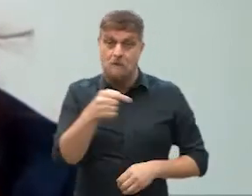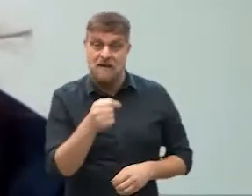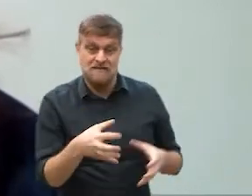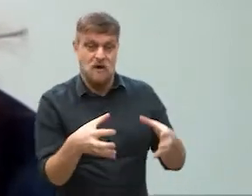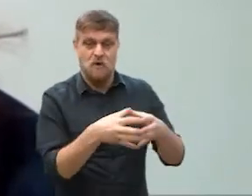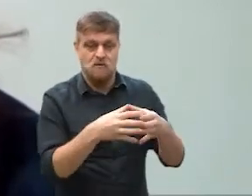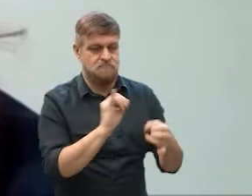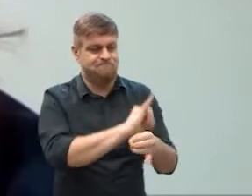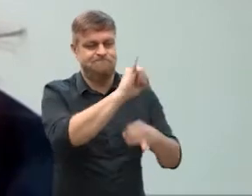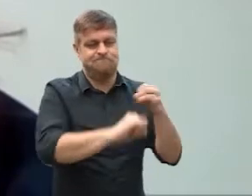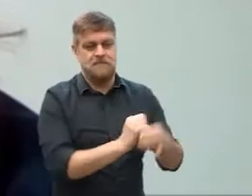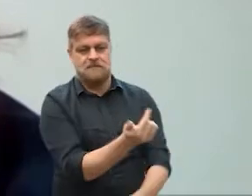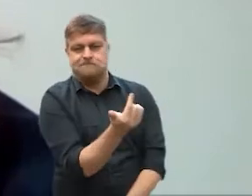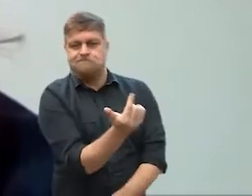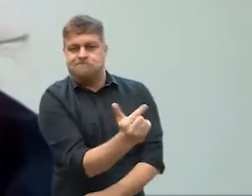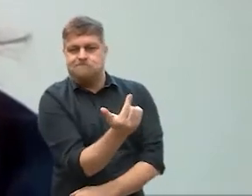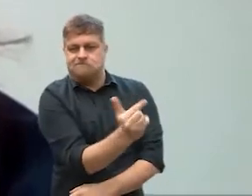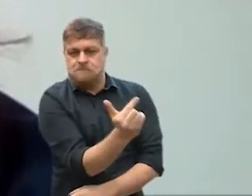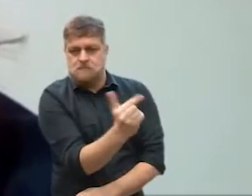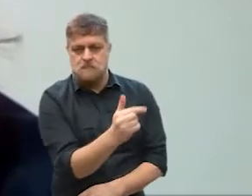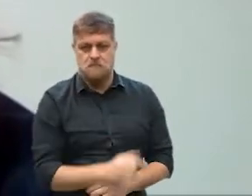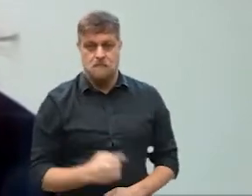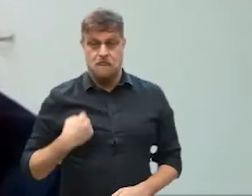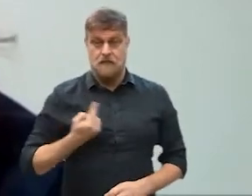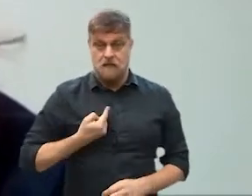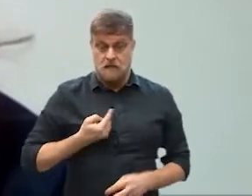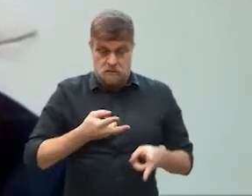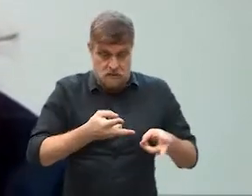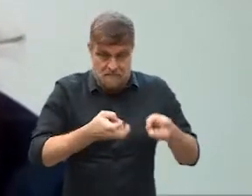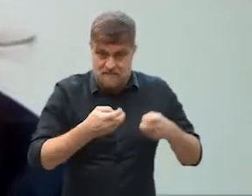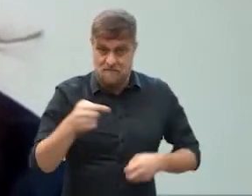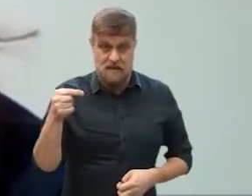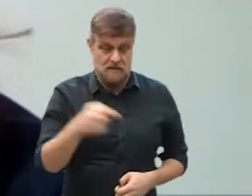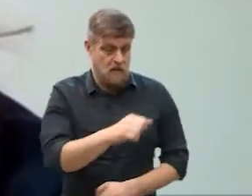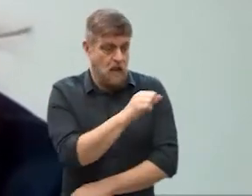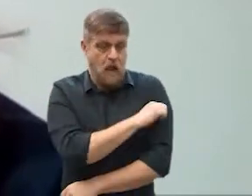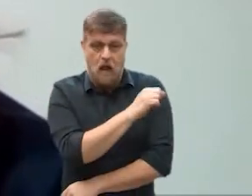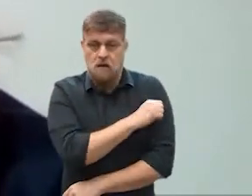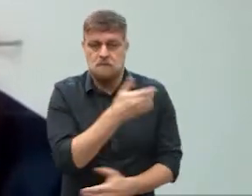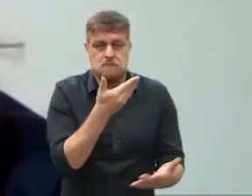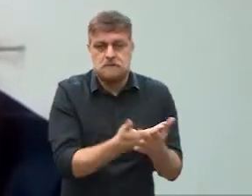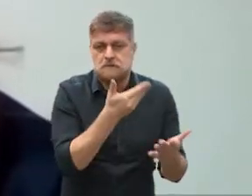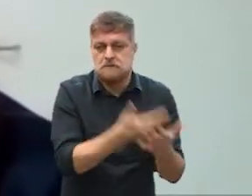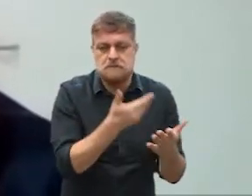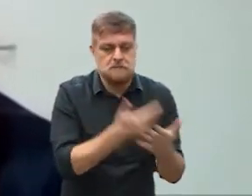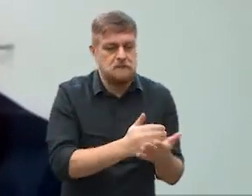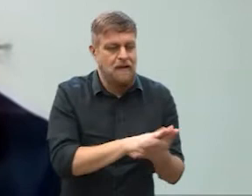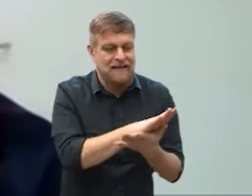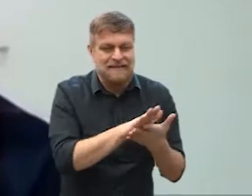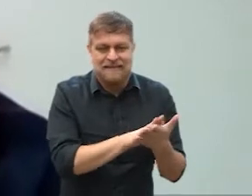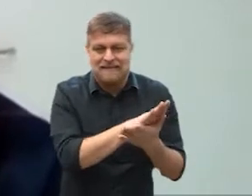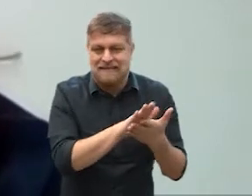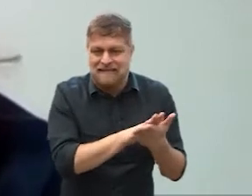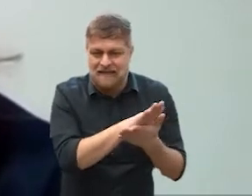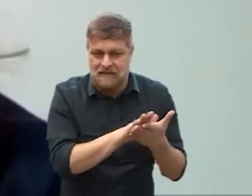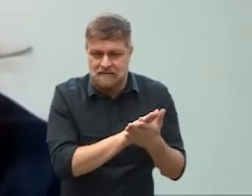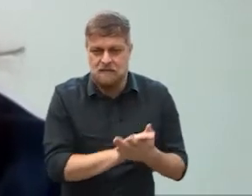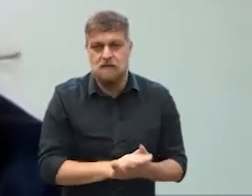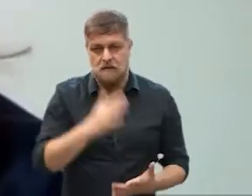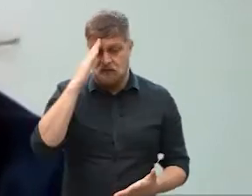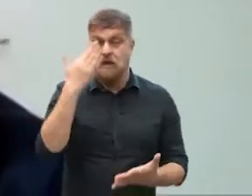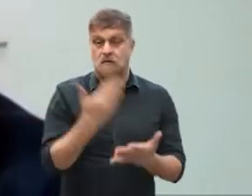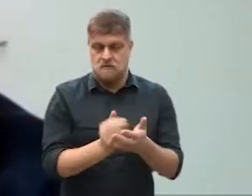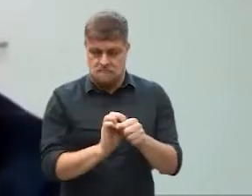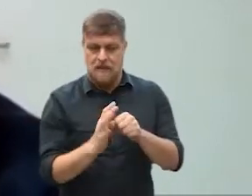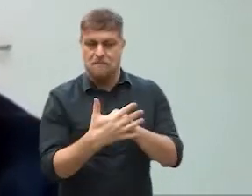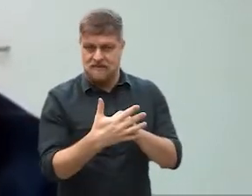gente está vendo são muitos estudantes ainda e muitas estudantes ainda sem aula durante esse período. Isso pode se aprimorar, isso